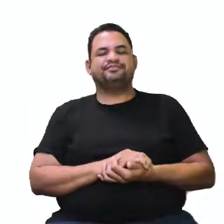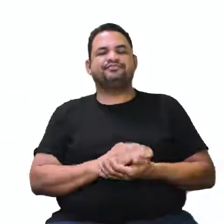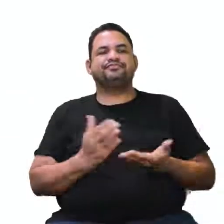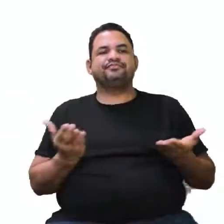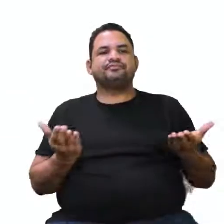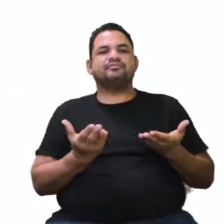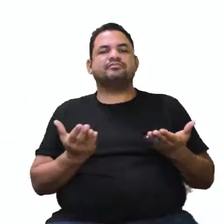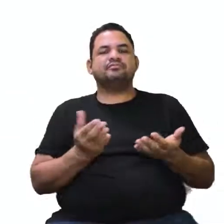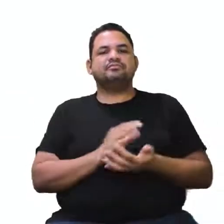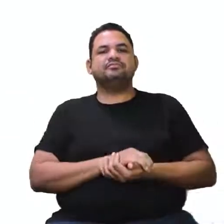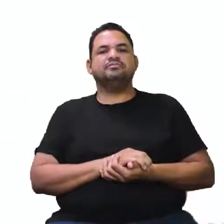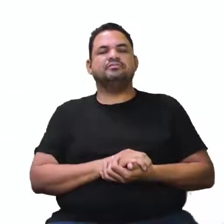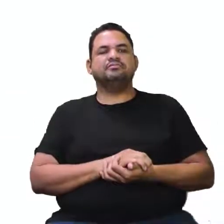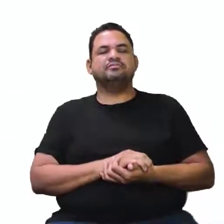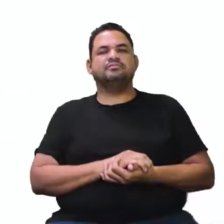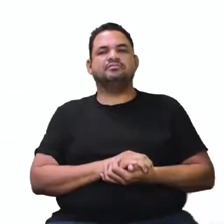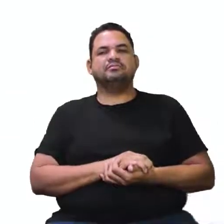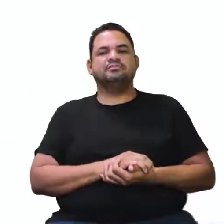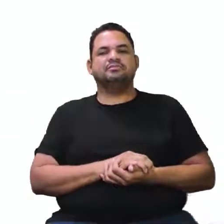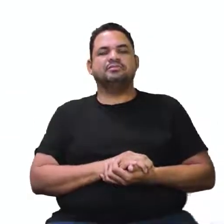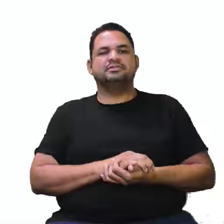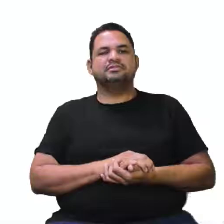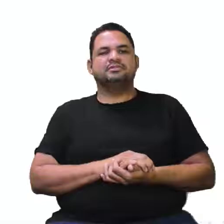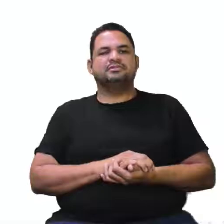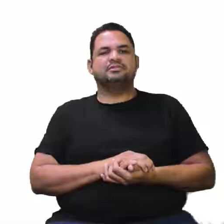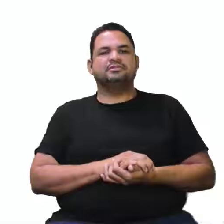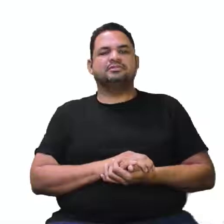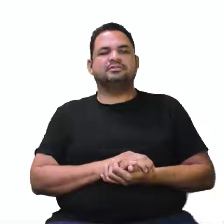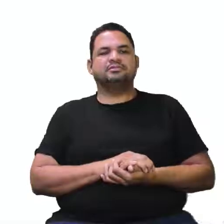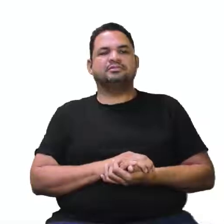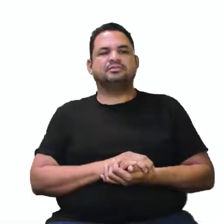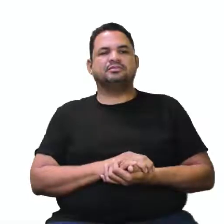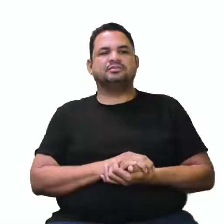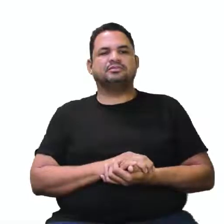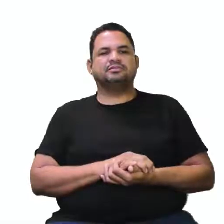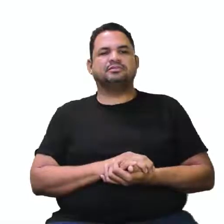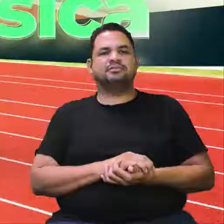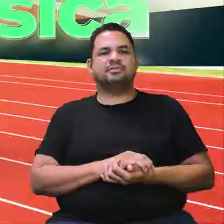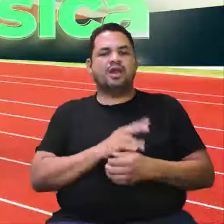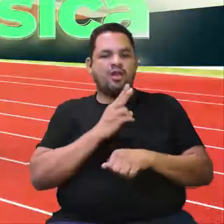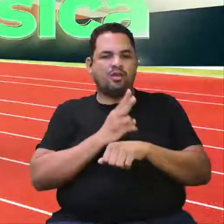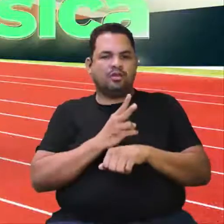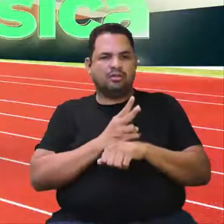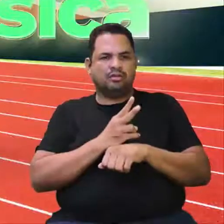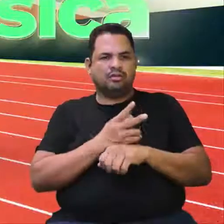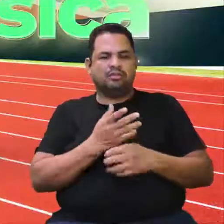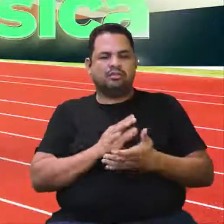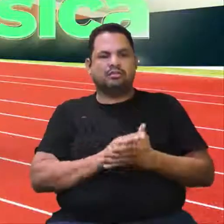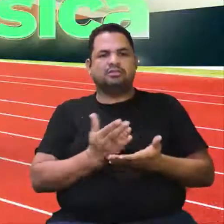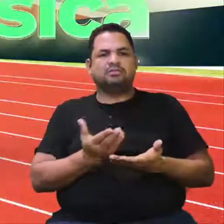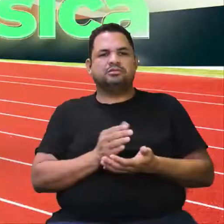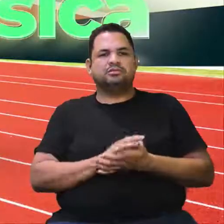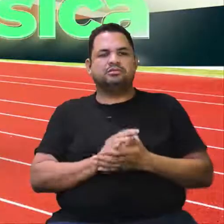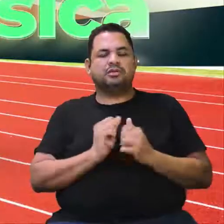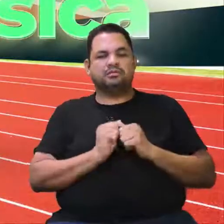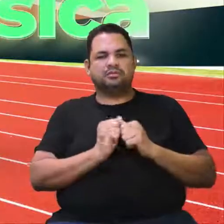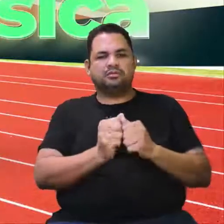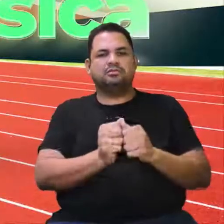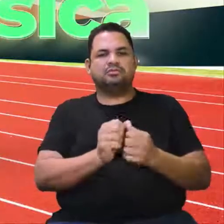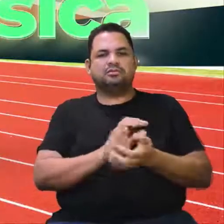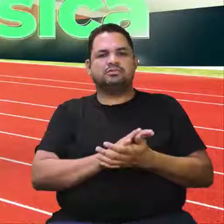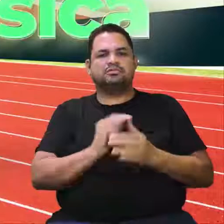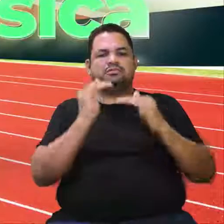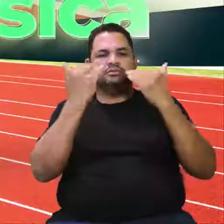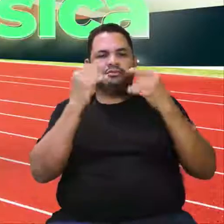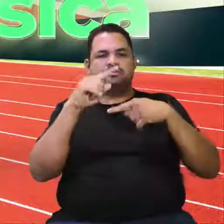E aí nós chegamos agora no momento aqui da nossa matéria jornalística. Então vocês acompanhem aí com